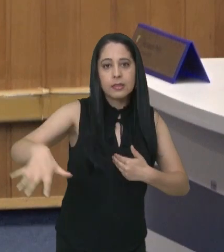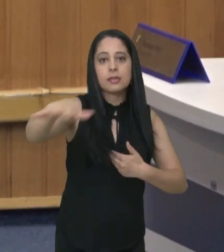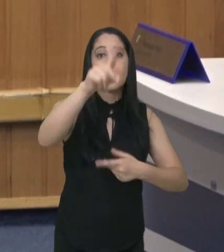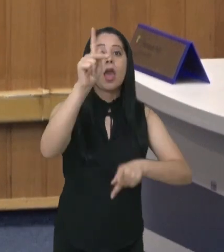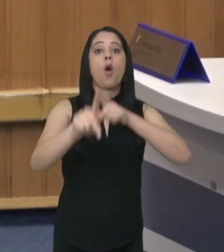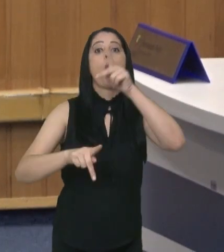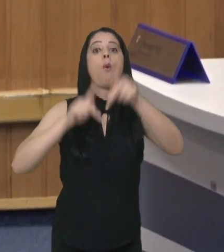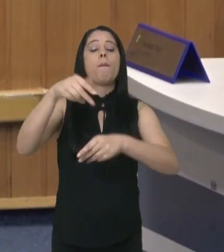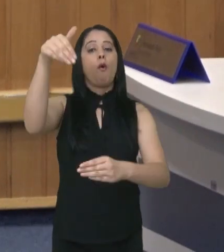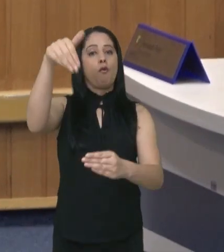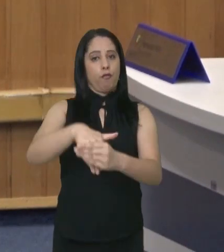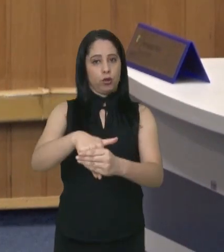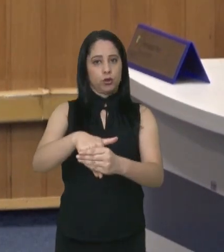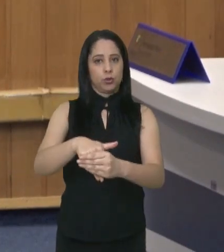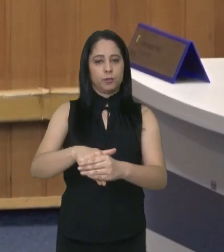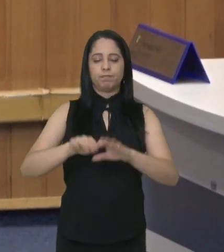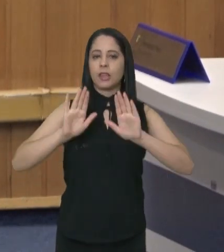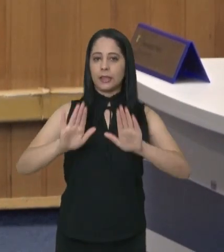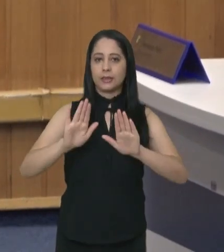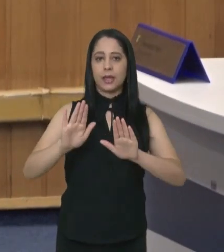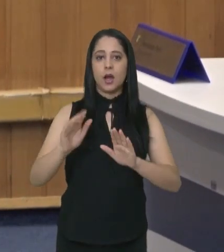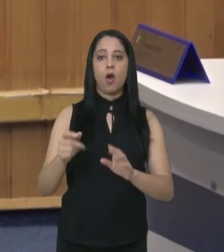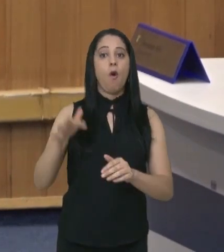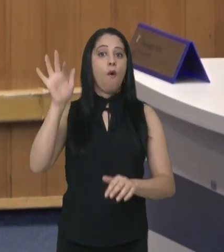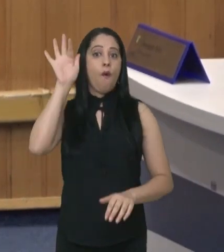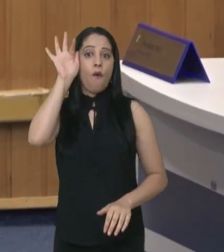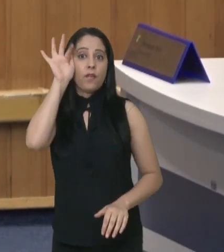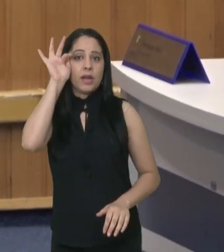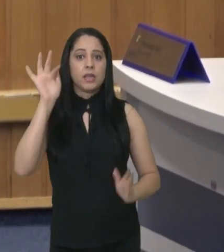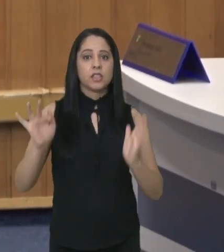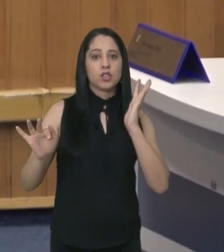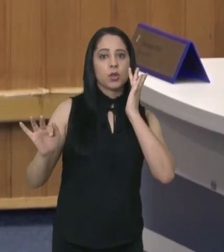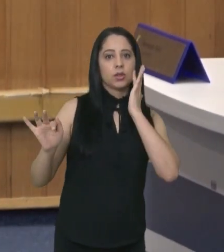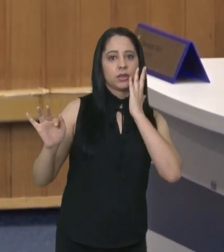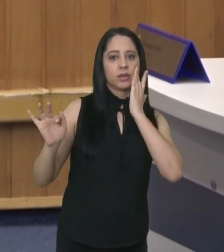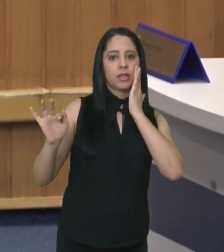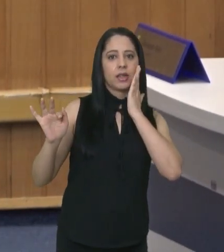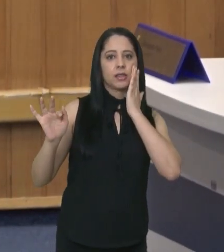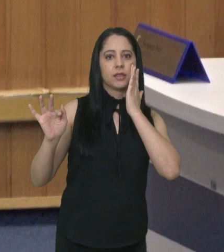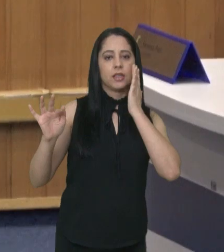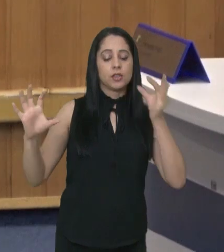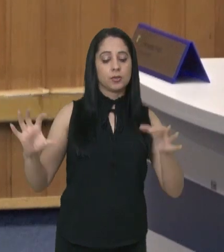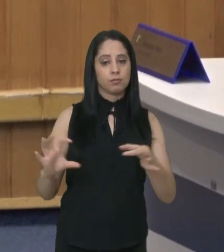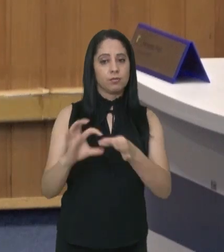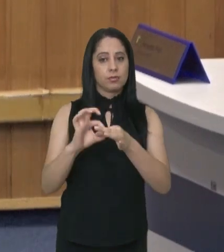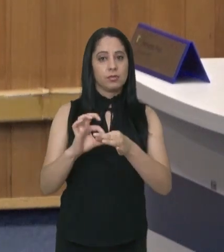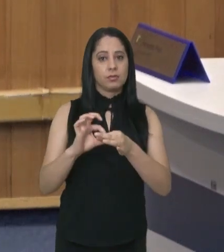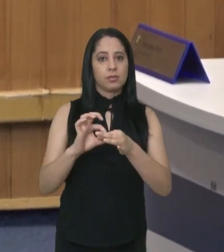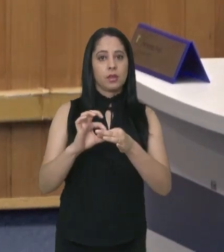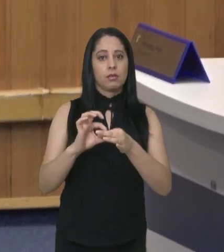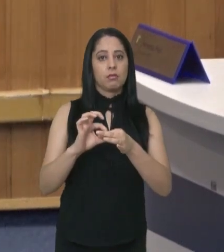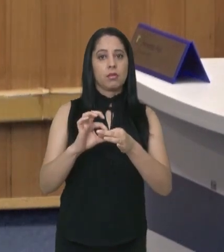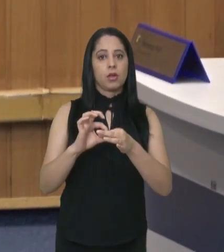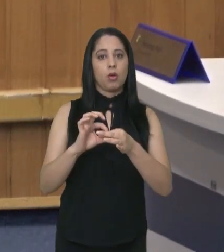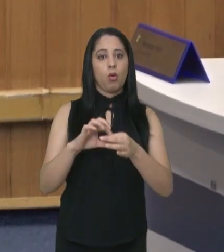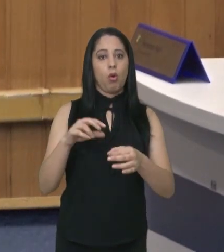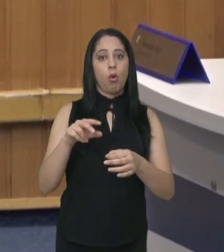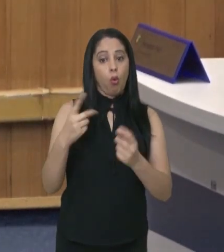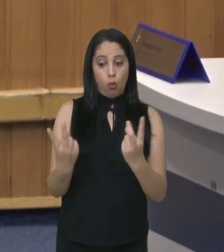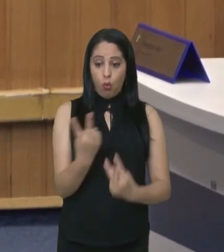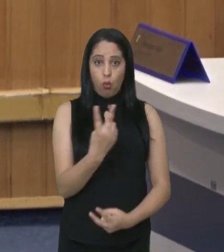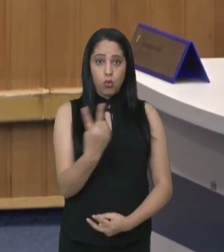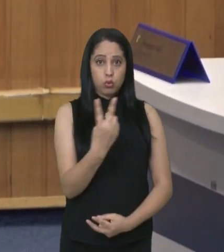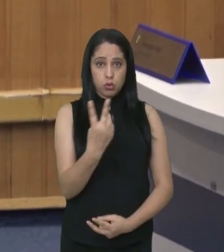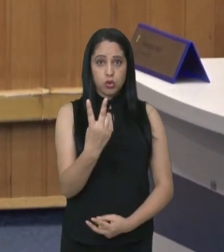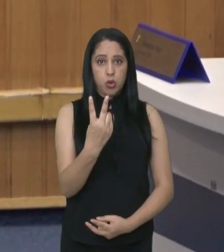Então, tanto o Felício quanto o Tarcísio fizeram isso. Então, mostra assim o quanto os dois são gigantes